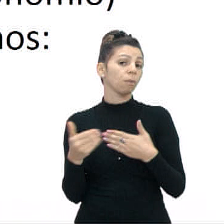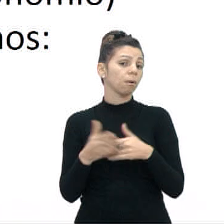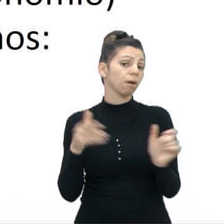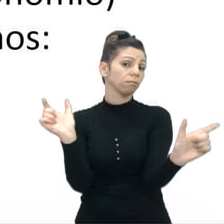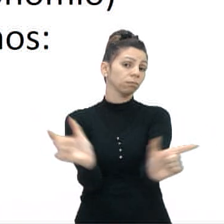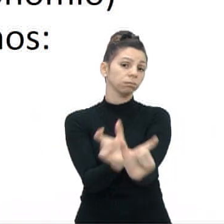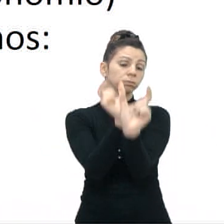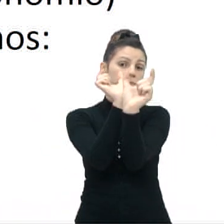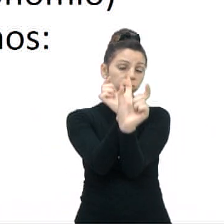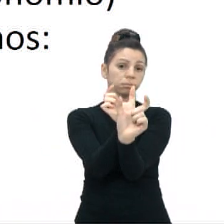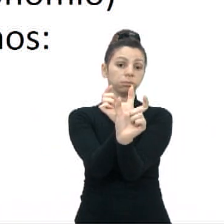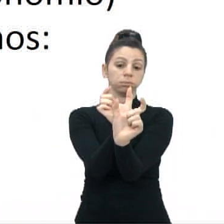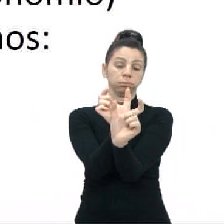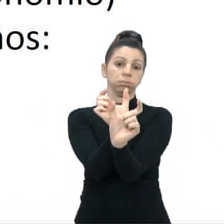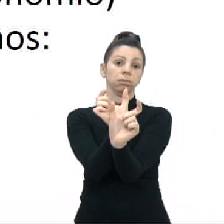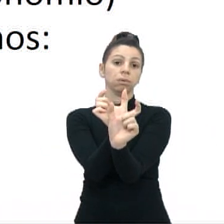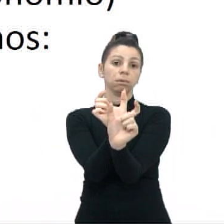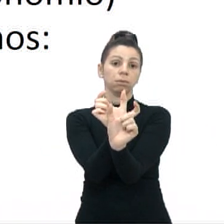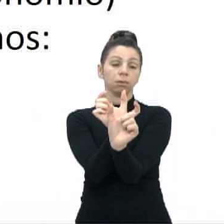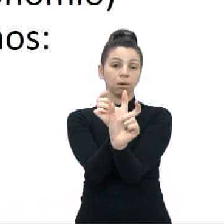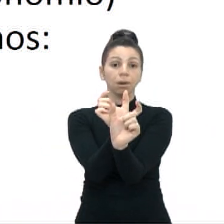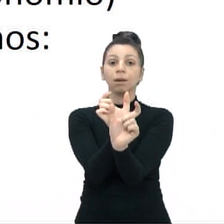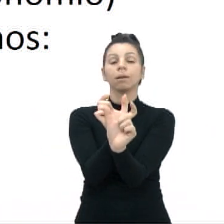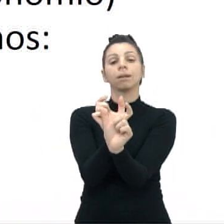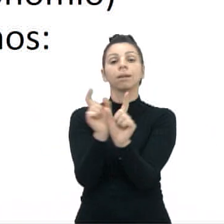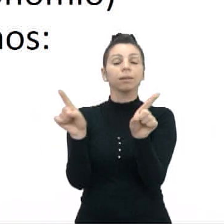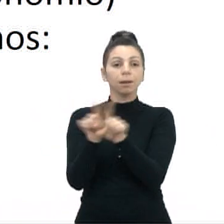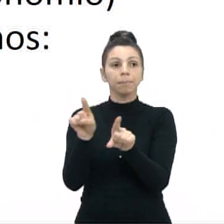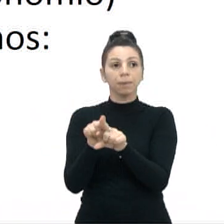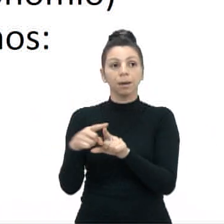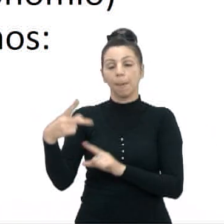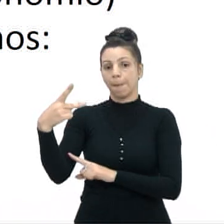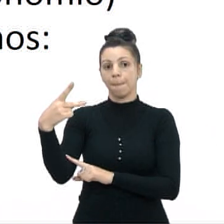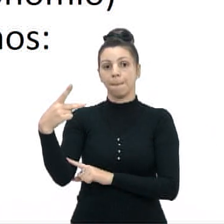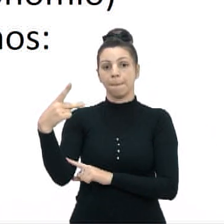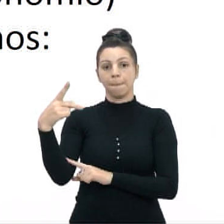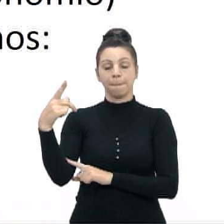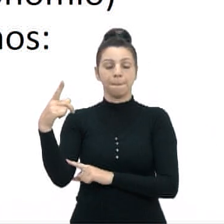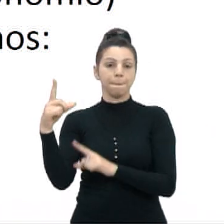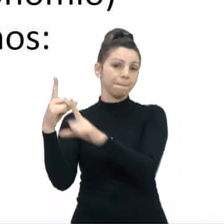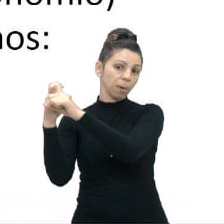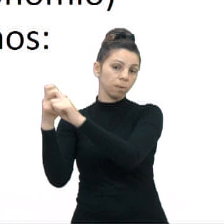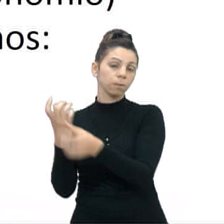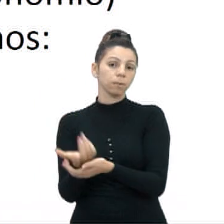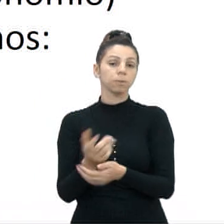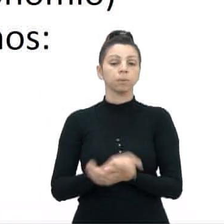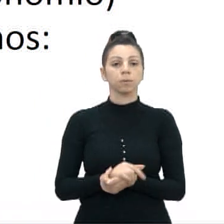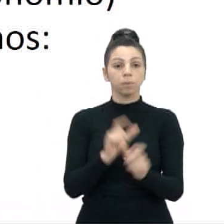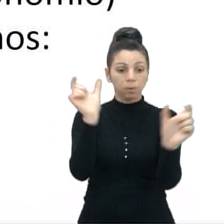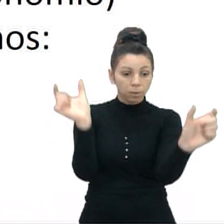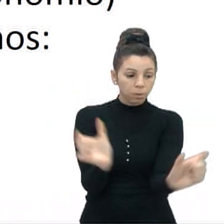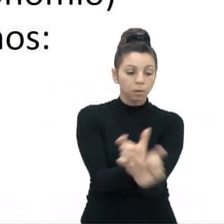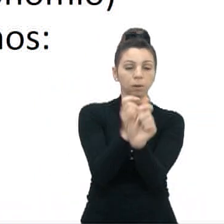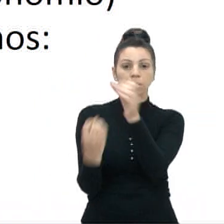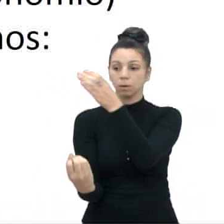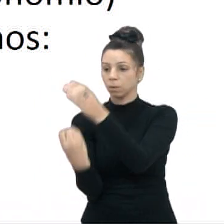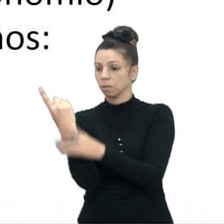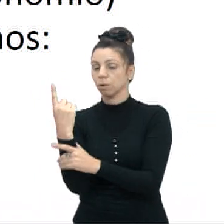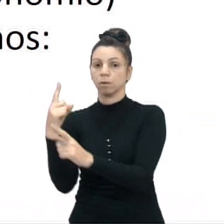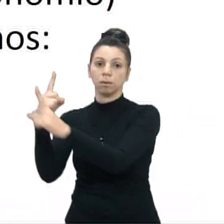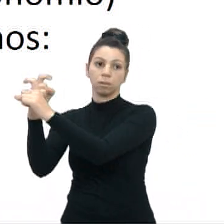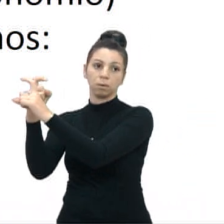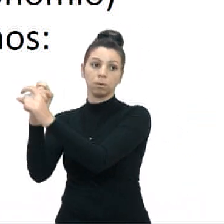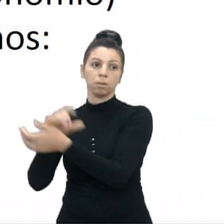é considerado um polinômio. Os monômios que formam um polinômio são denominados de termos